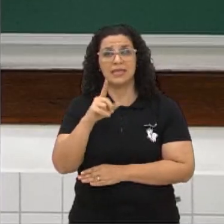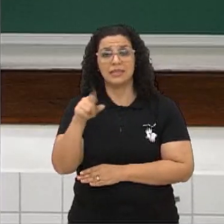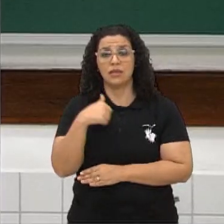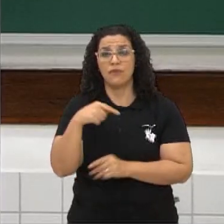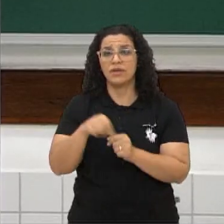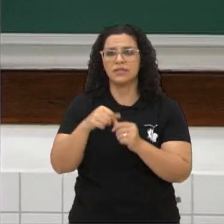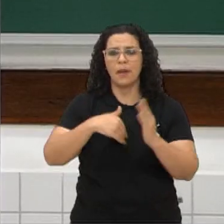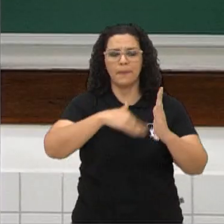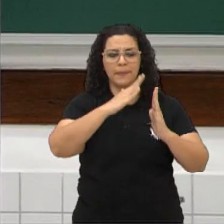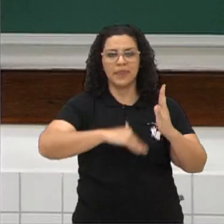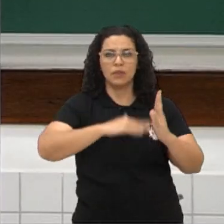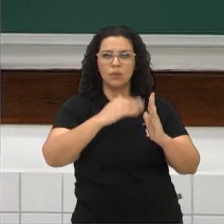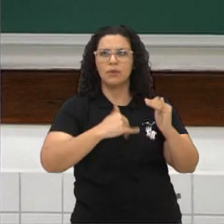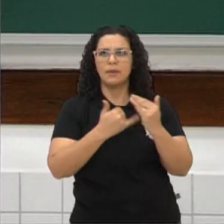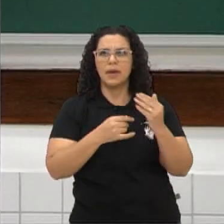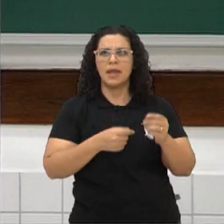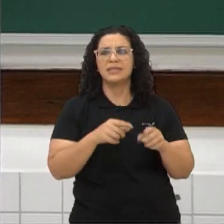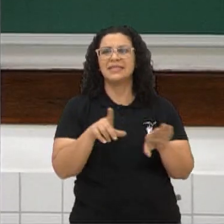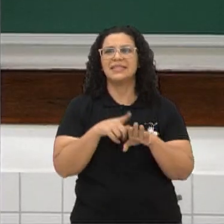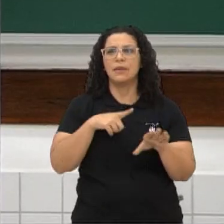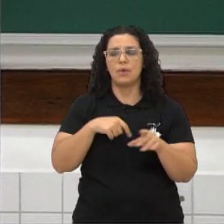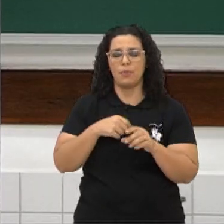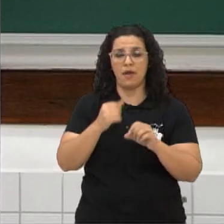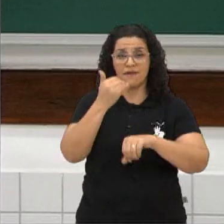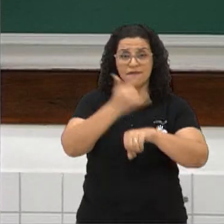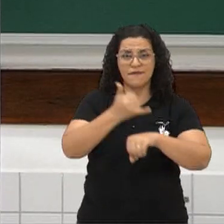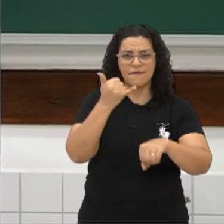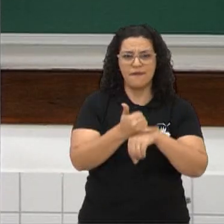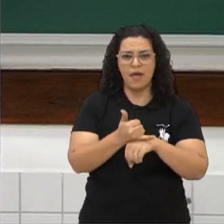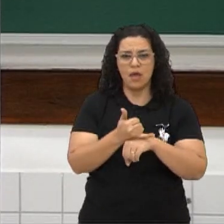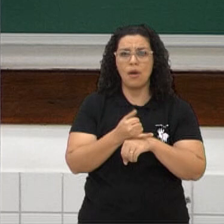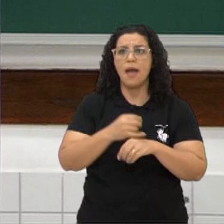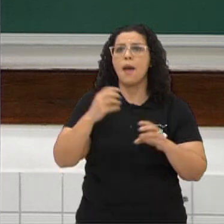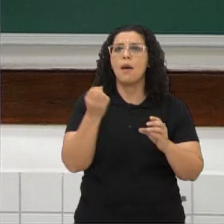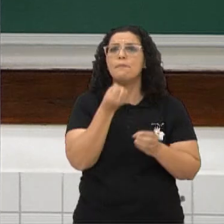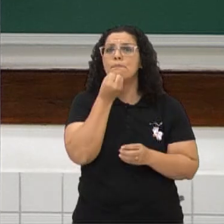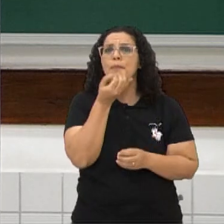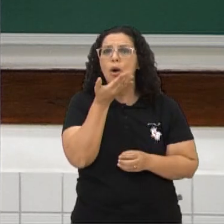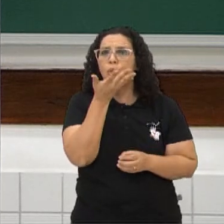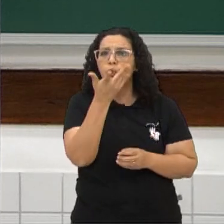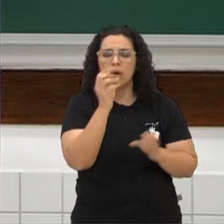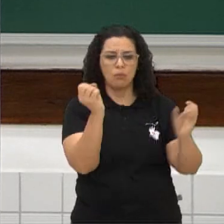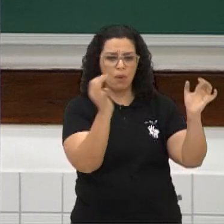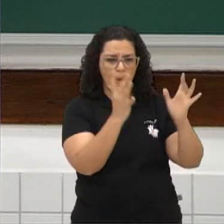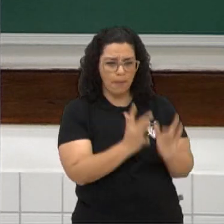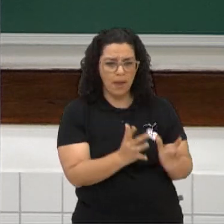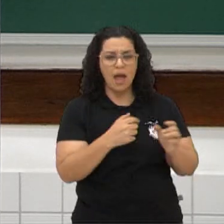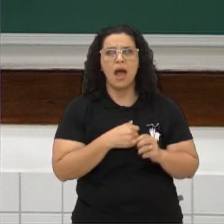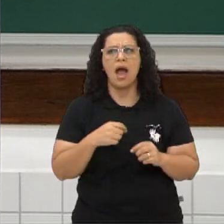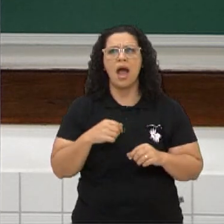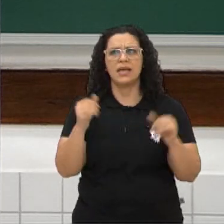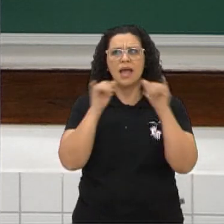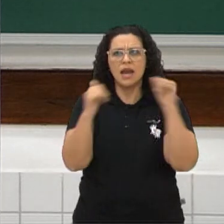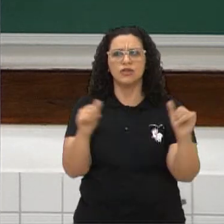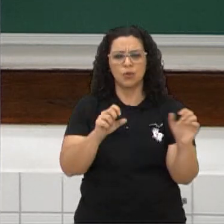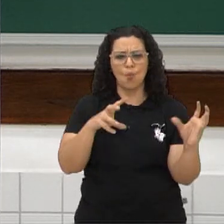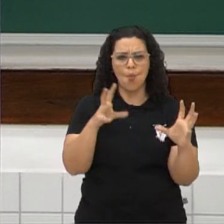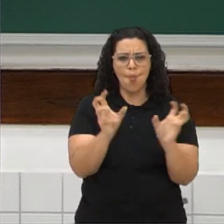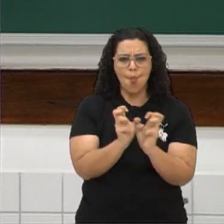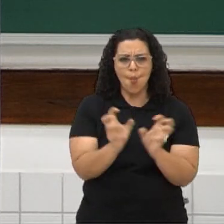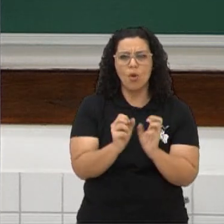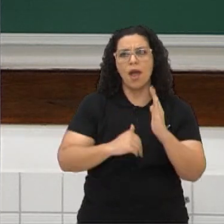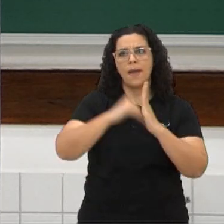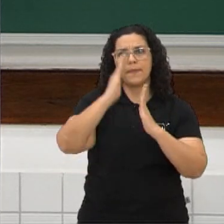da pintura eletrostática, é esse processo aí da eletrólise. Então, tem vários usos no nosso cotidiano o processo da